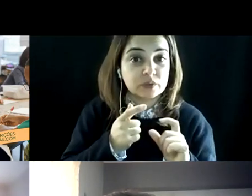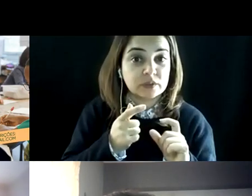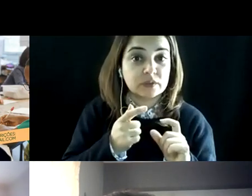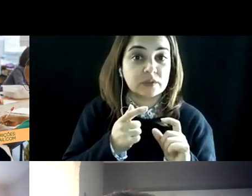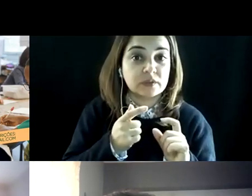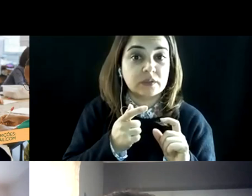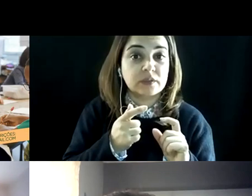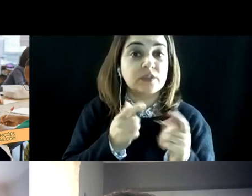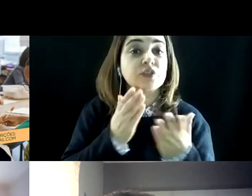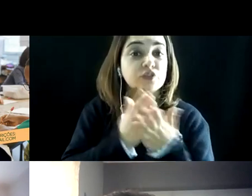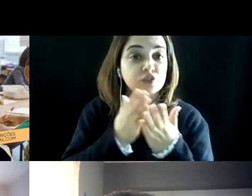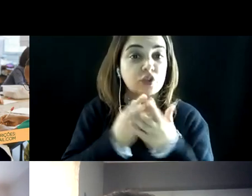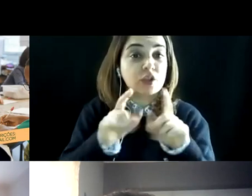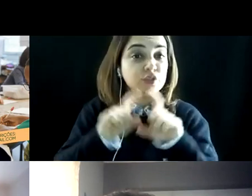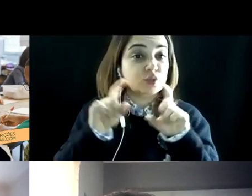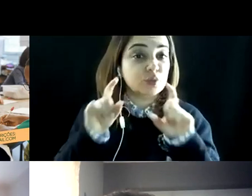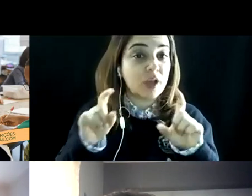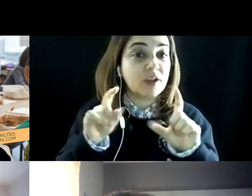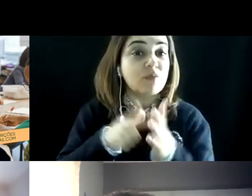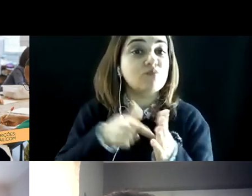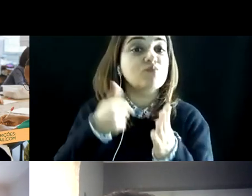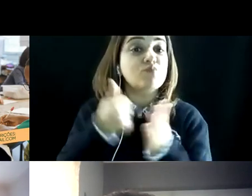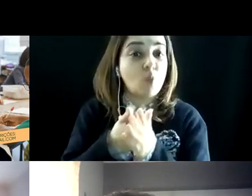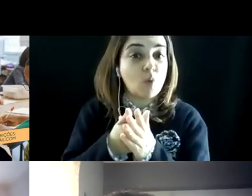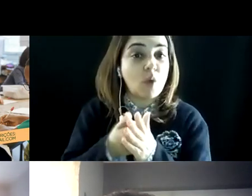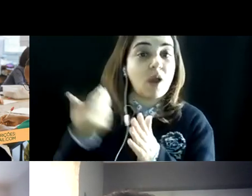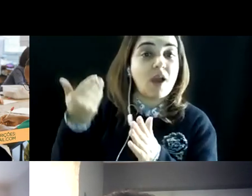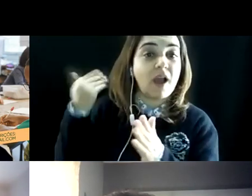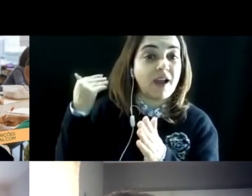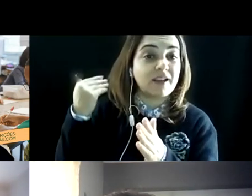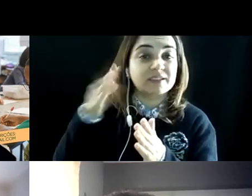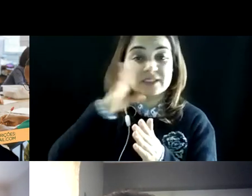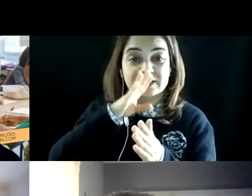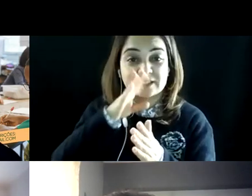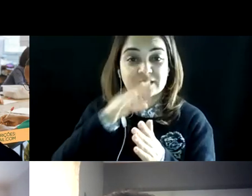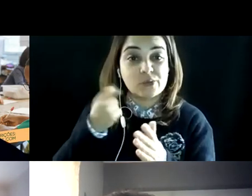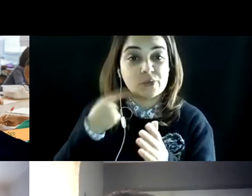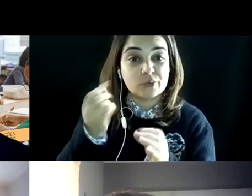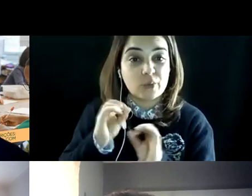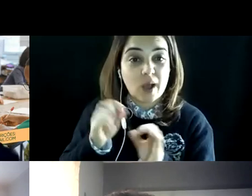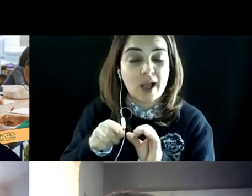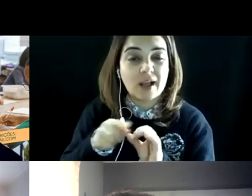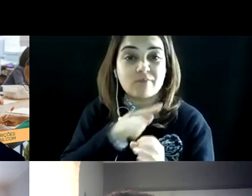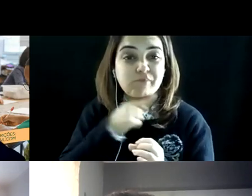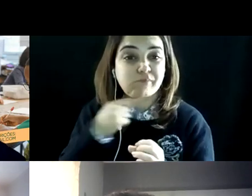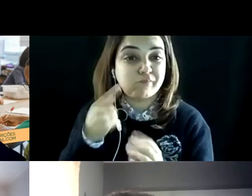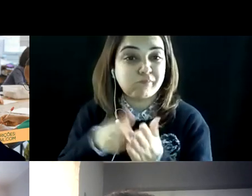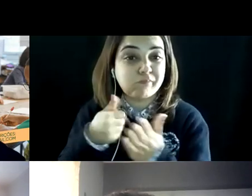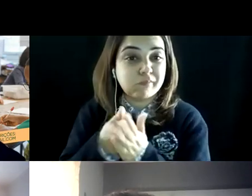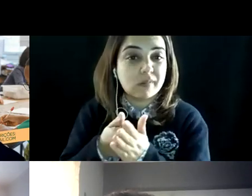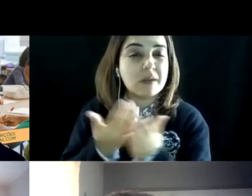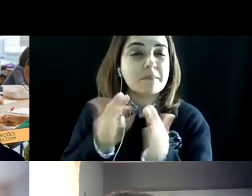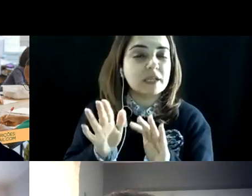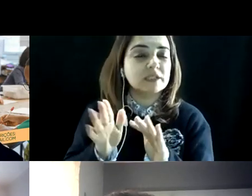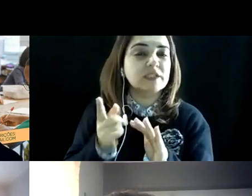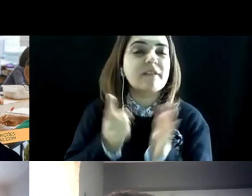o secundário que provavelmente não o fariam de outra maneira, mas eu penso que há aqui alguma coisa a fazer e